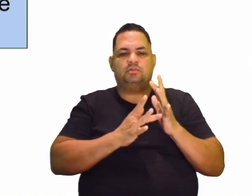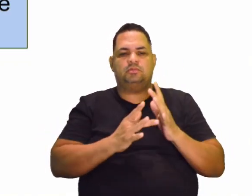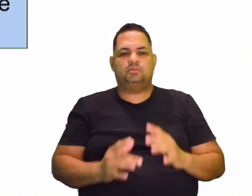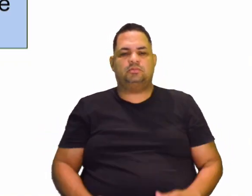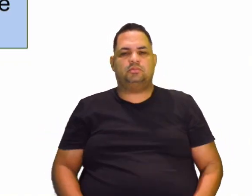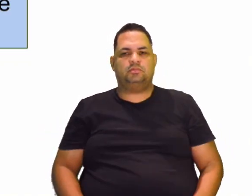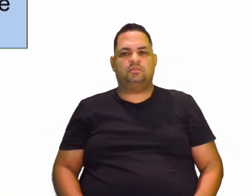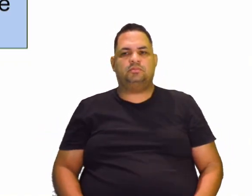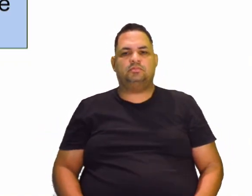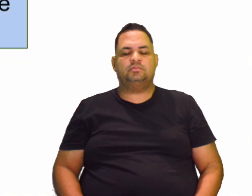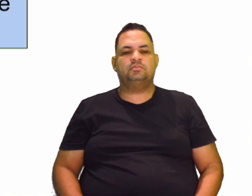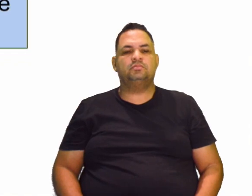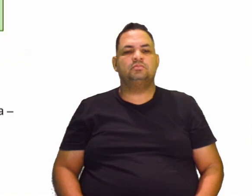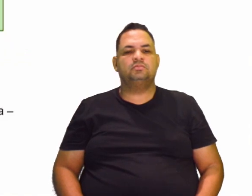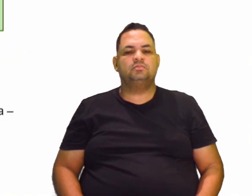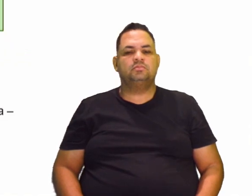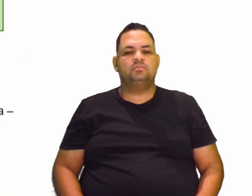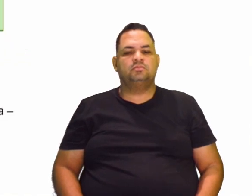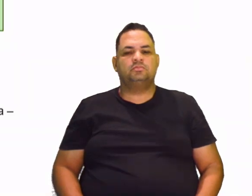Não trouxe.